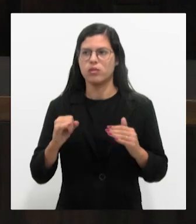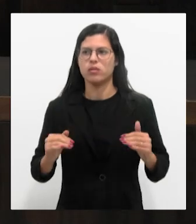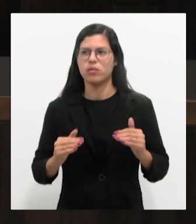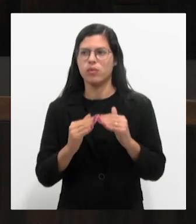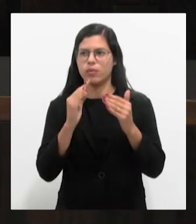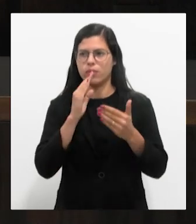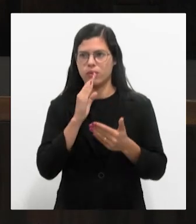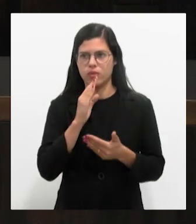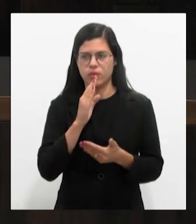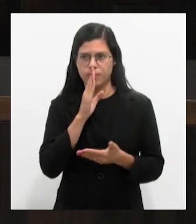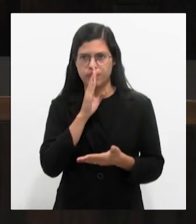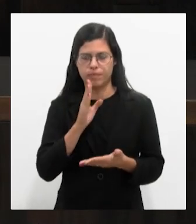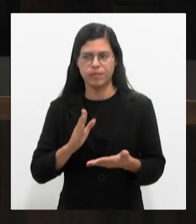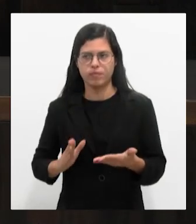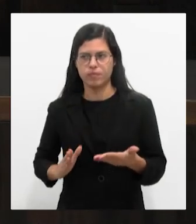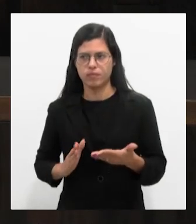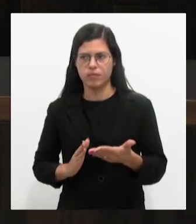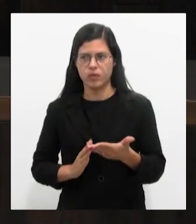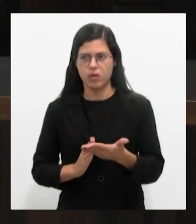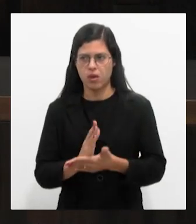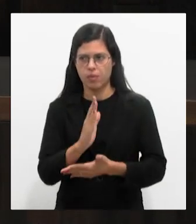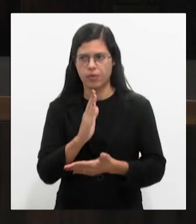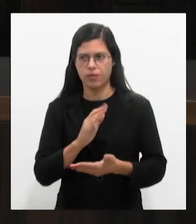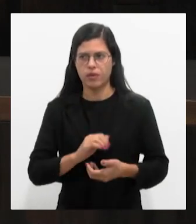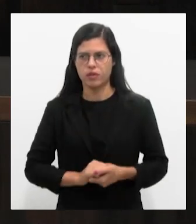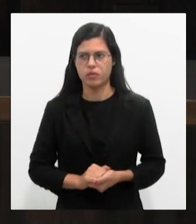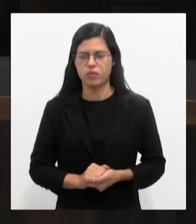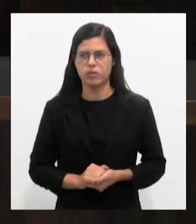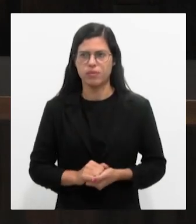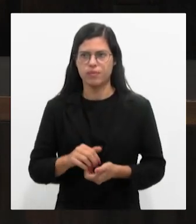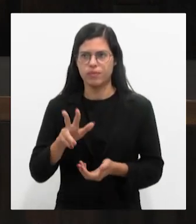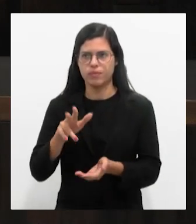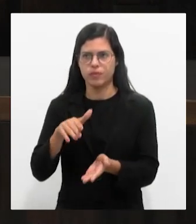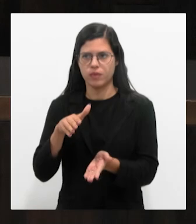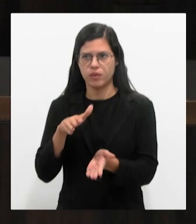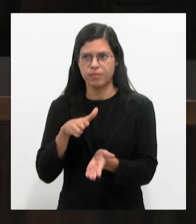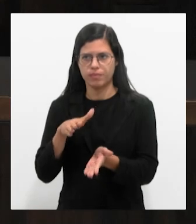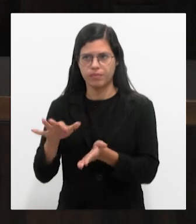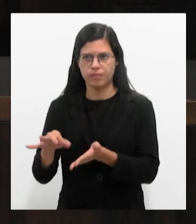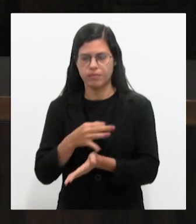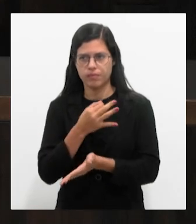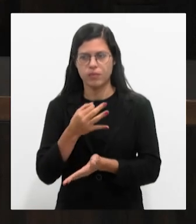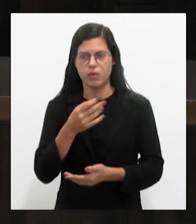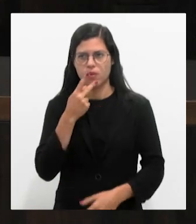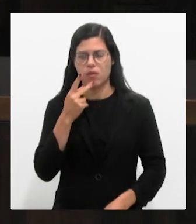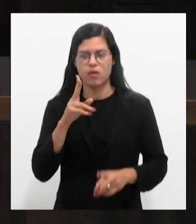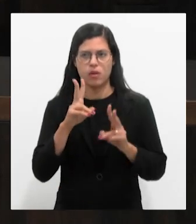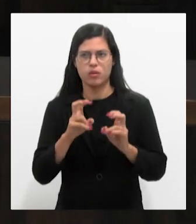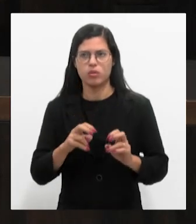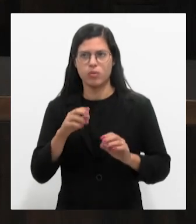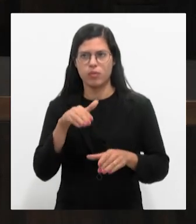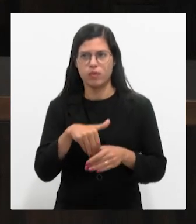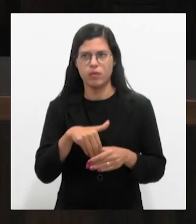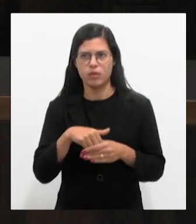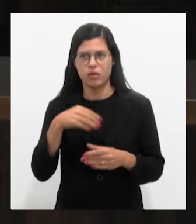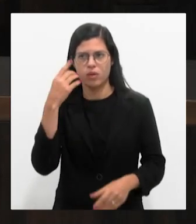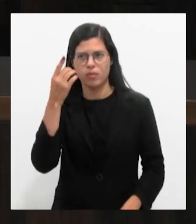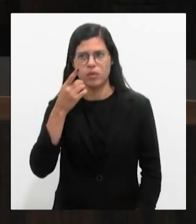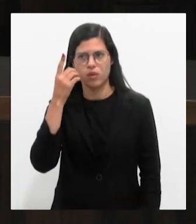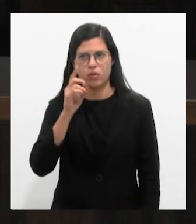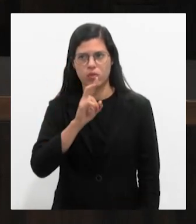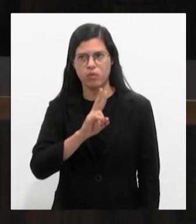que aprovam, permaneçam como estão. Aprovado. Vai a autógrafo para a declaração de voto, deputado